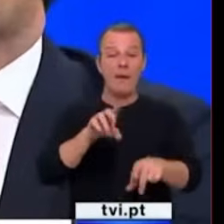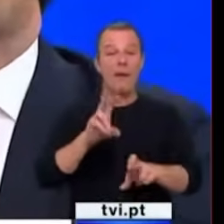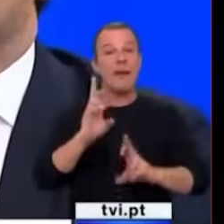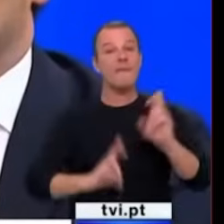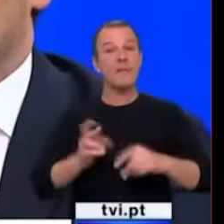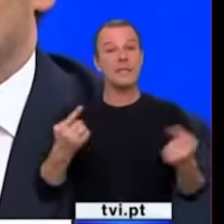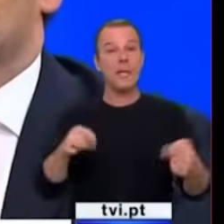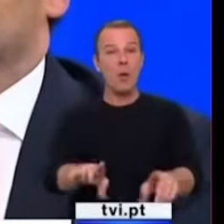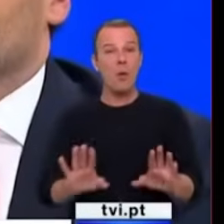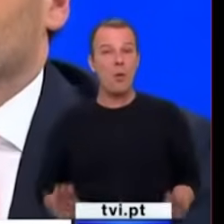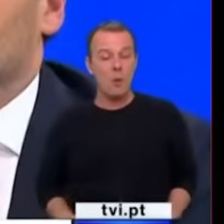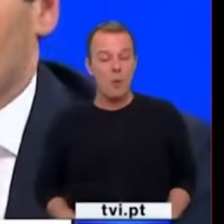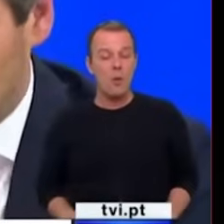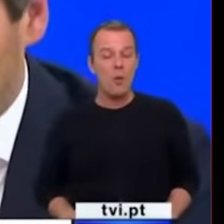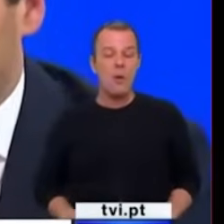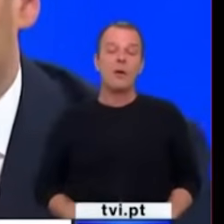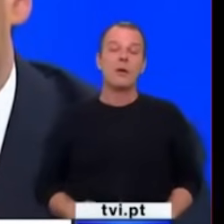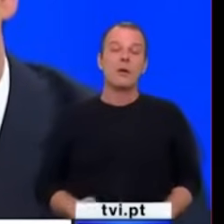uma